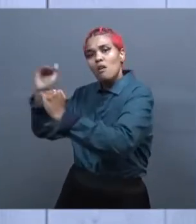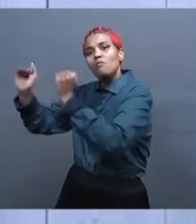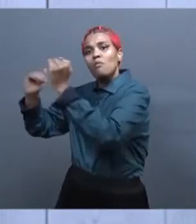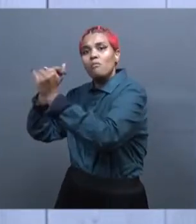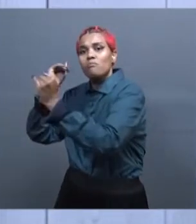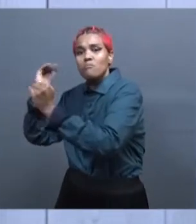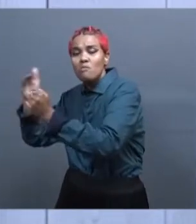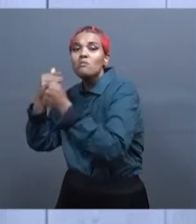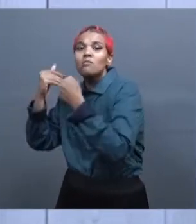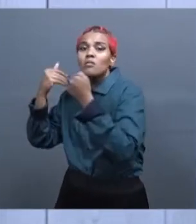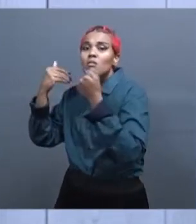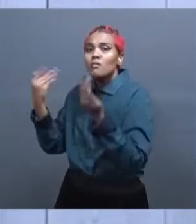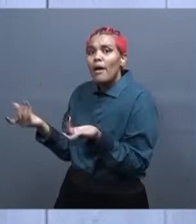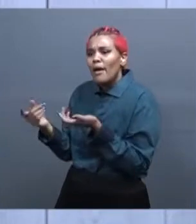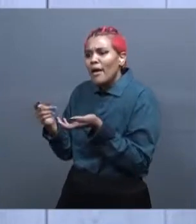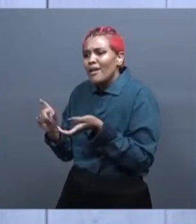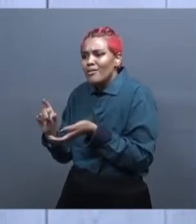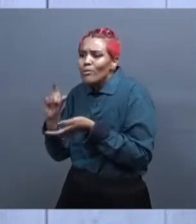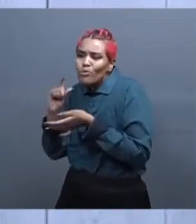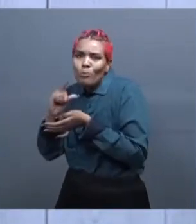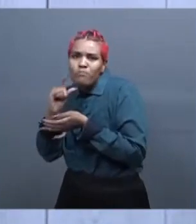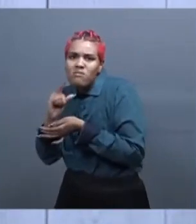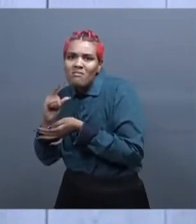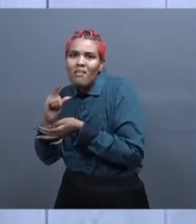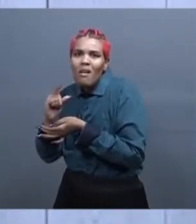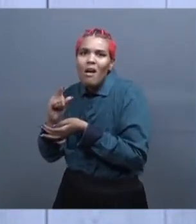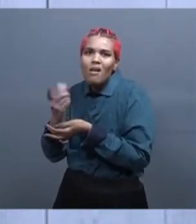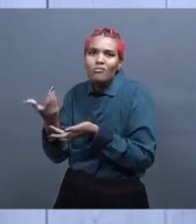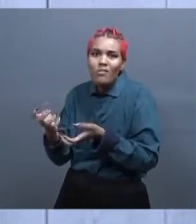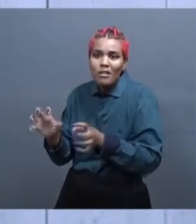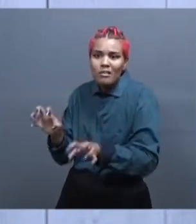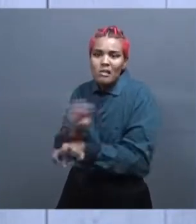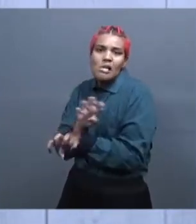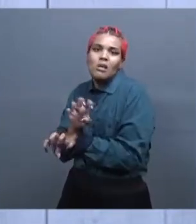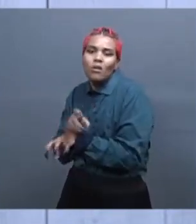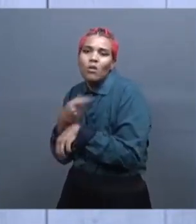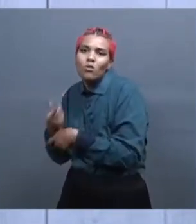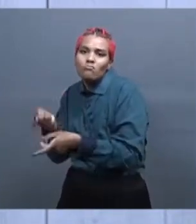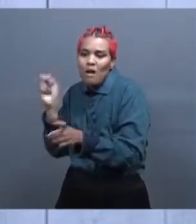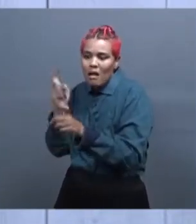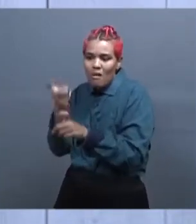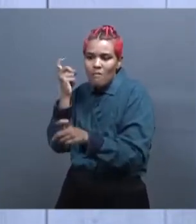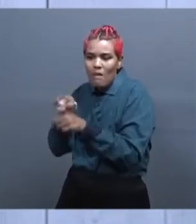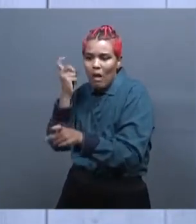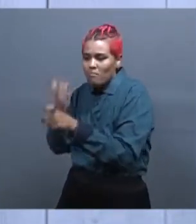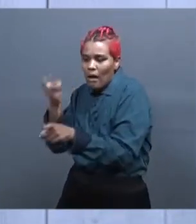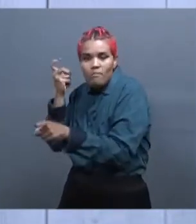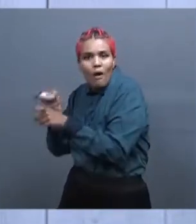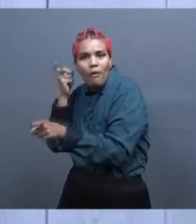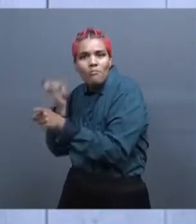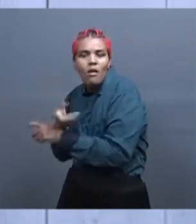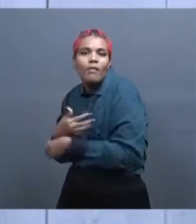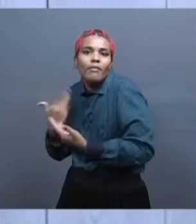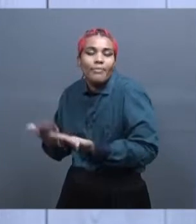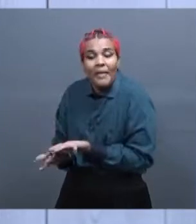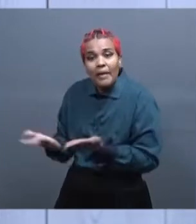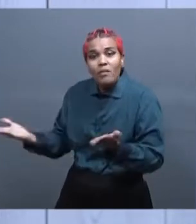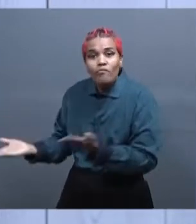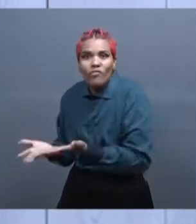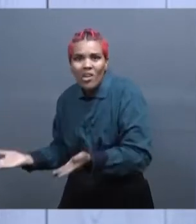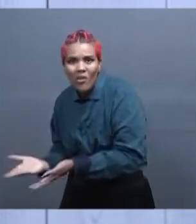um pedacinho de osso batido com um martelo pro que hoje é algo ao nível